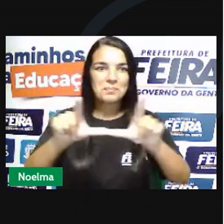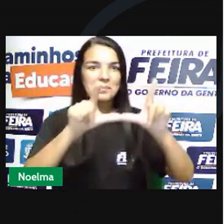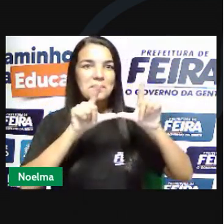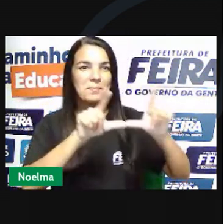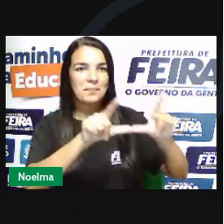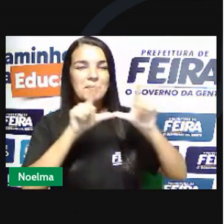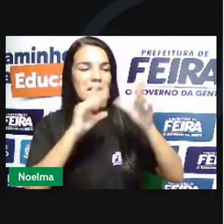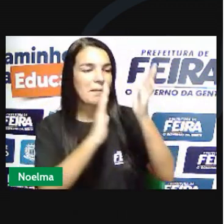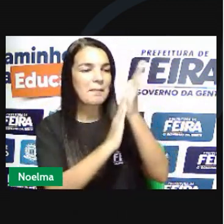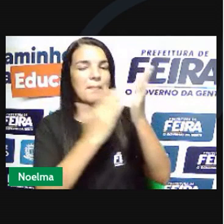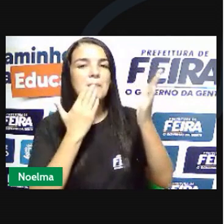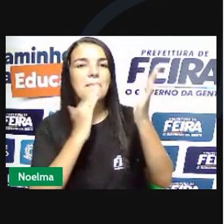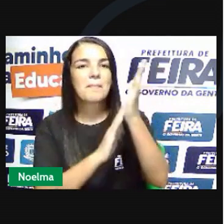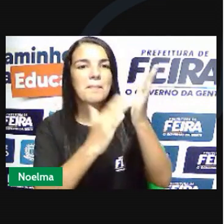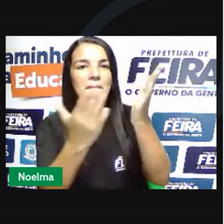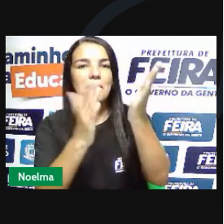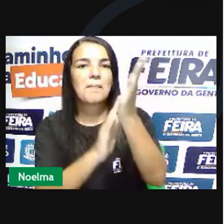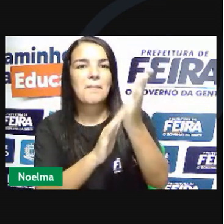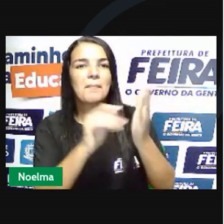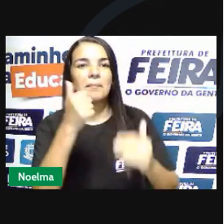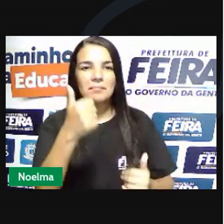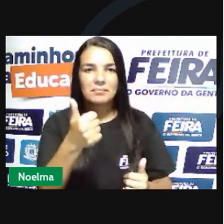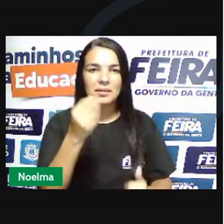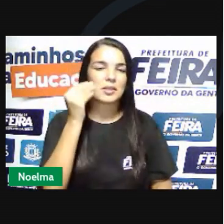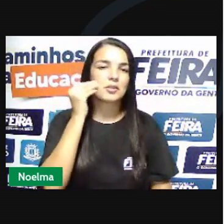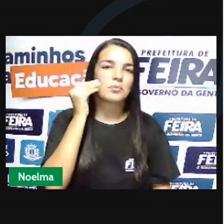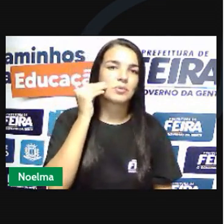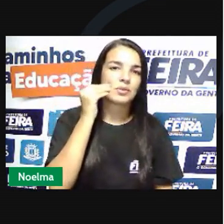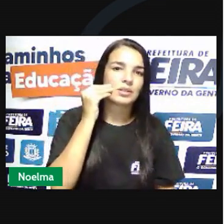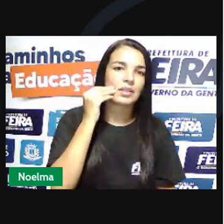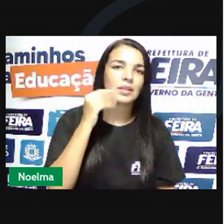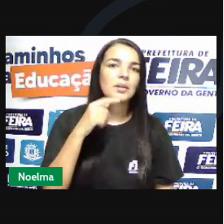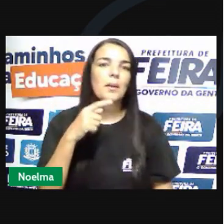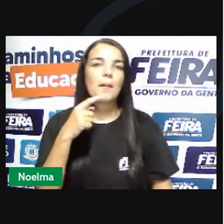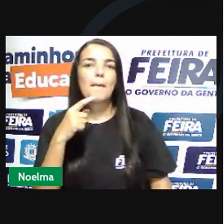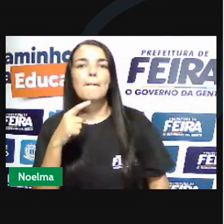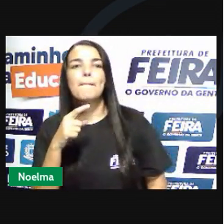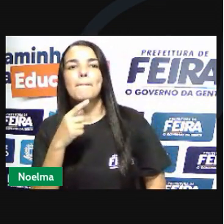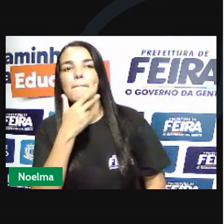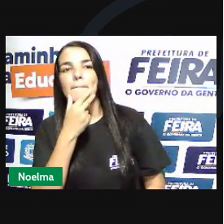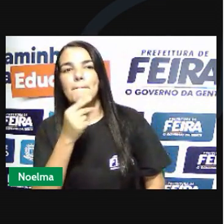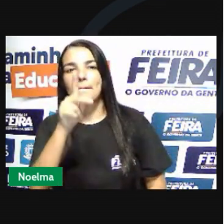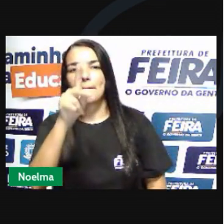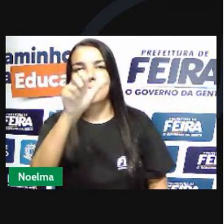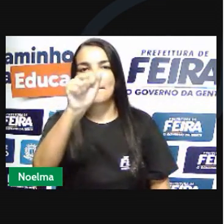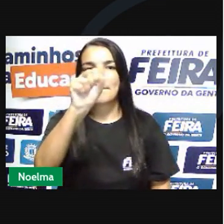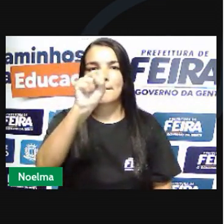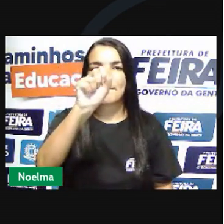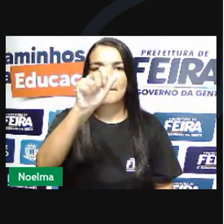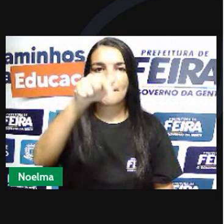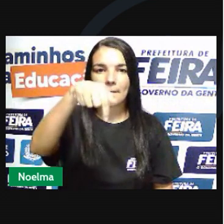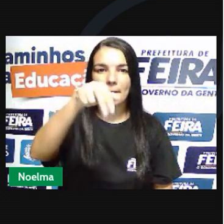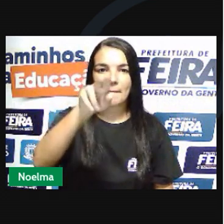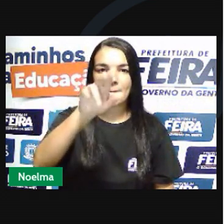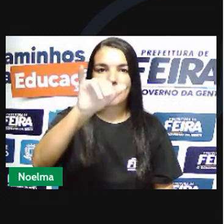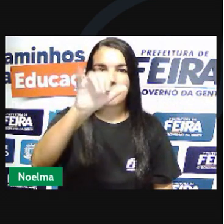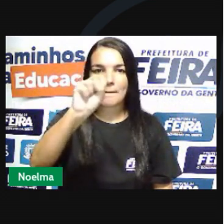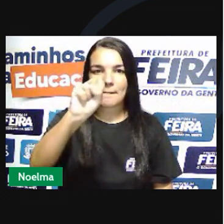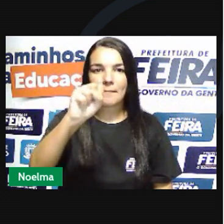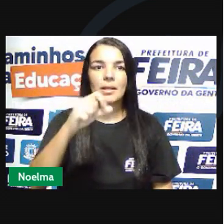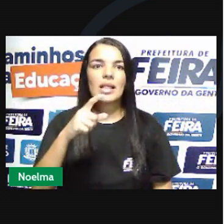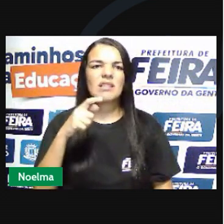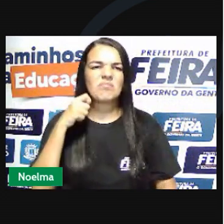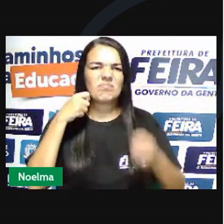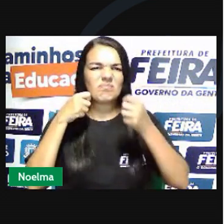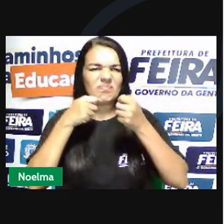como pasquins, afixados em alguns lugares públicos. Os pasquins atacavam violentamente a administração